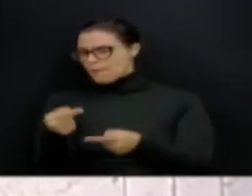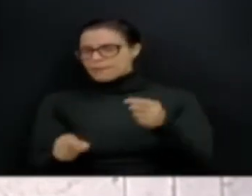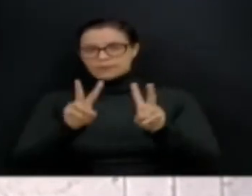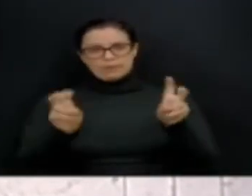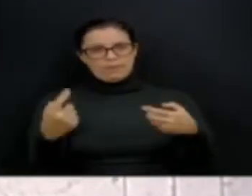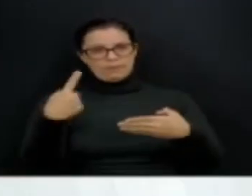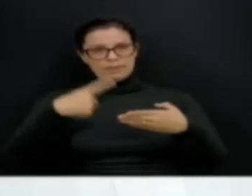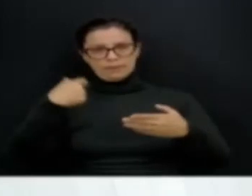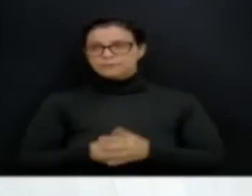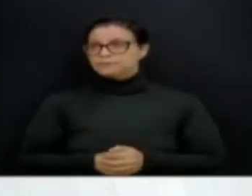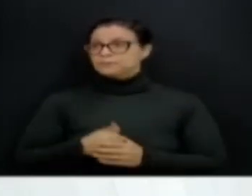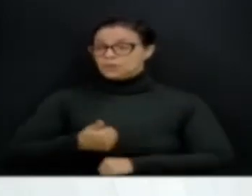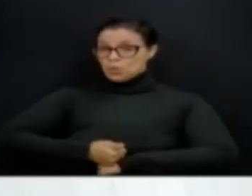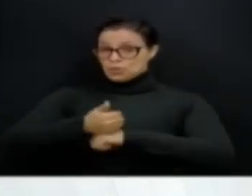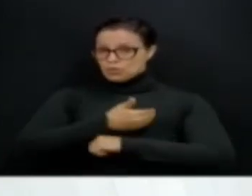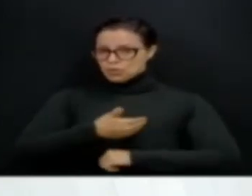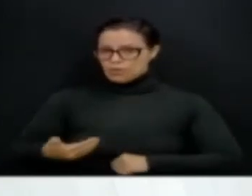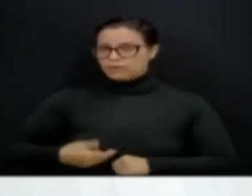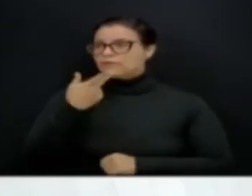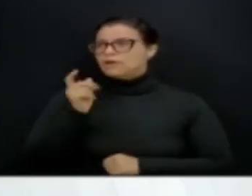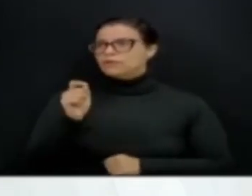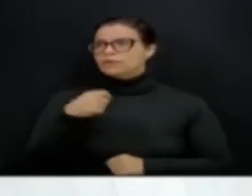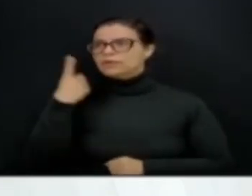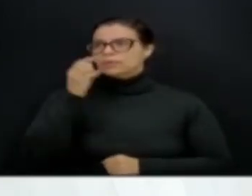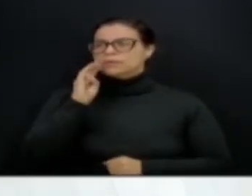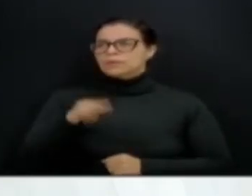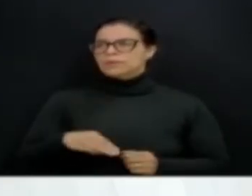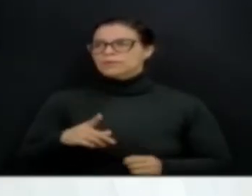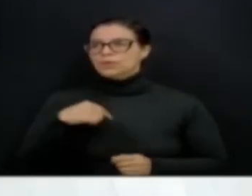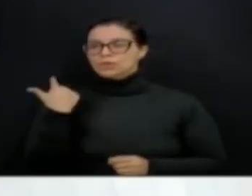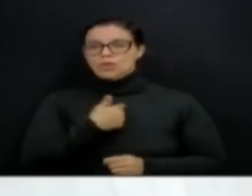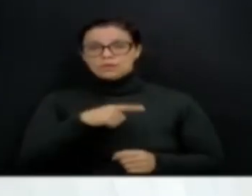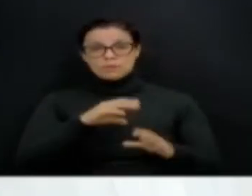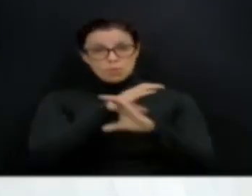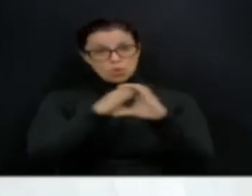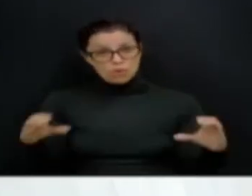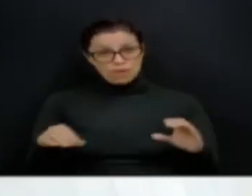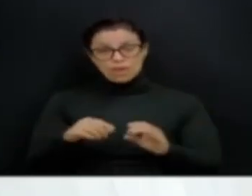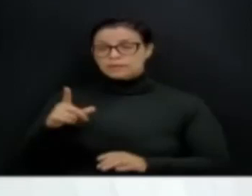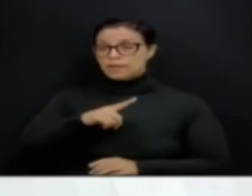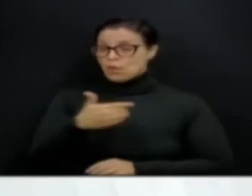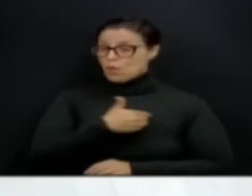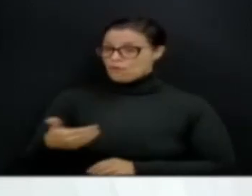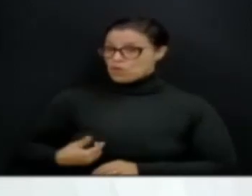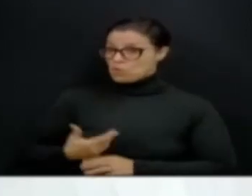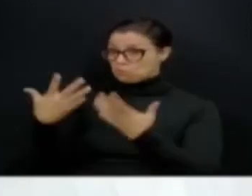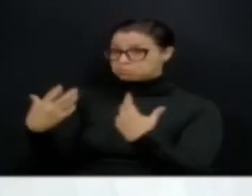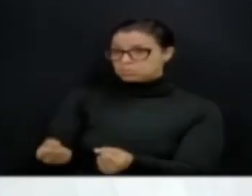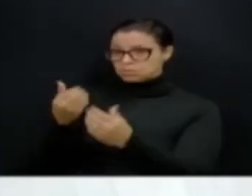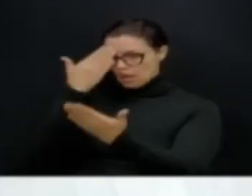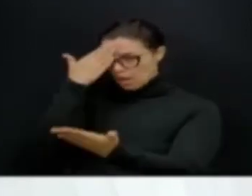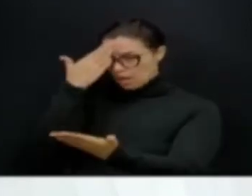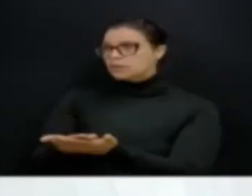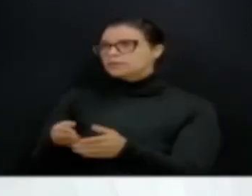pedágio. E o líder do governo falava o seguinte, deputada Mabel: temos que confiar na palavra do governador. Eu